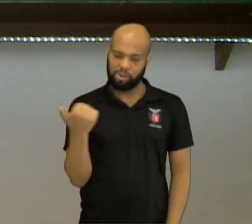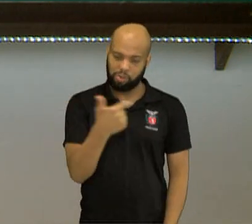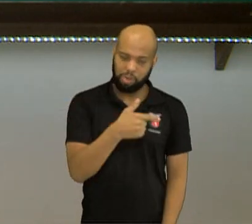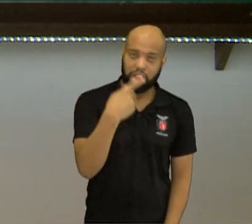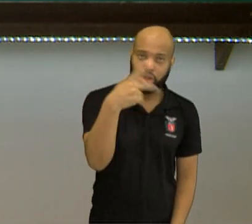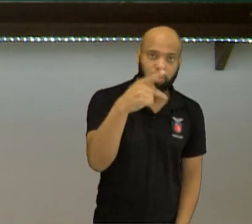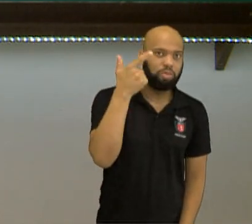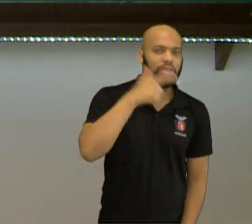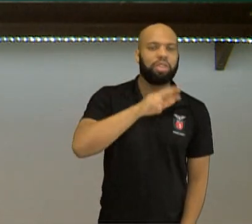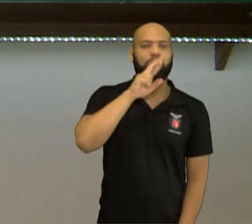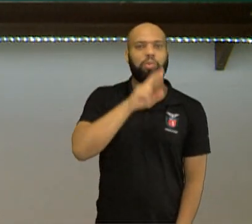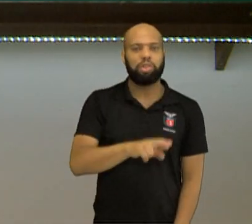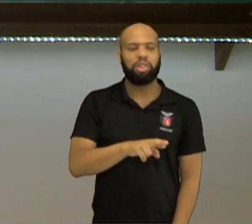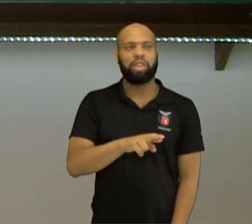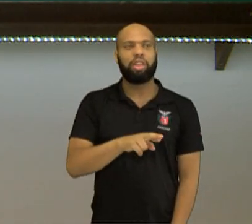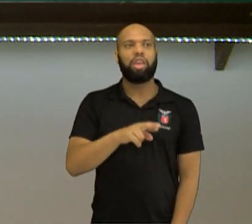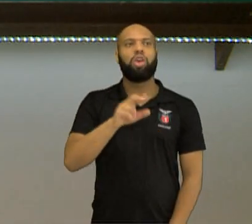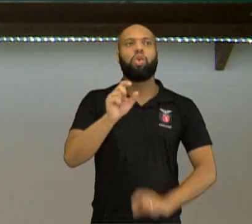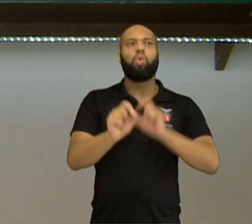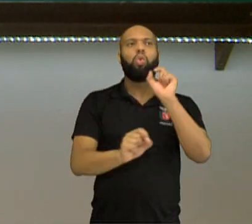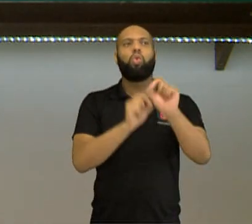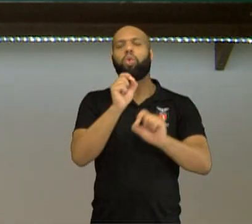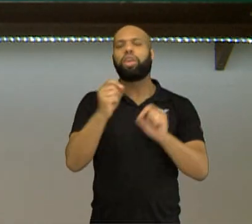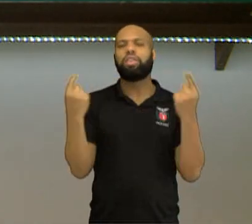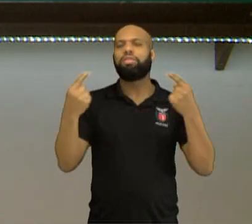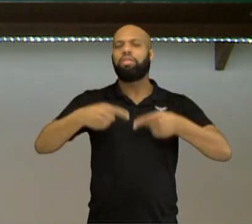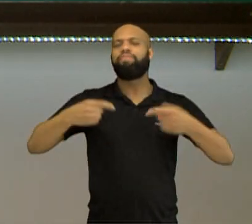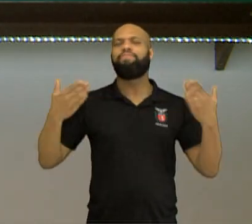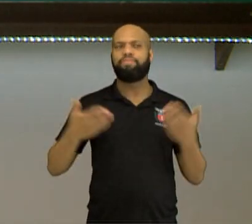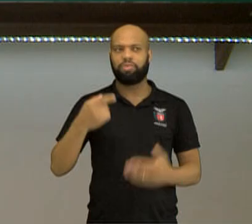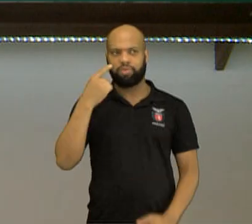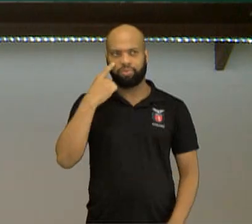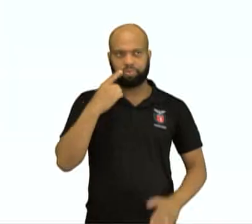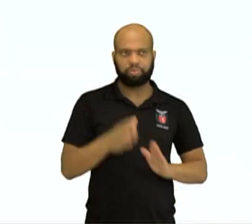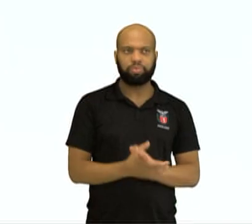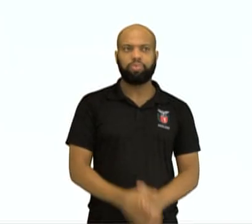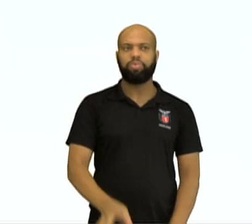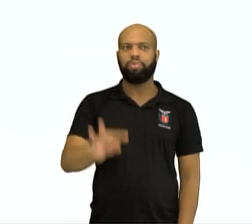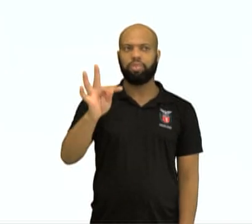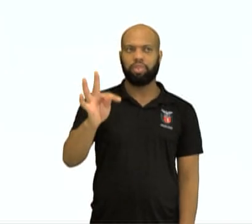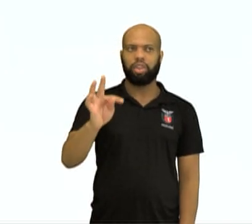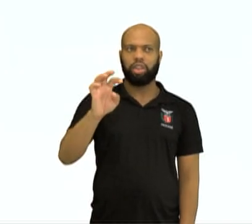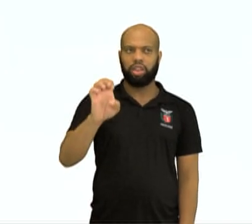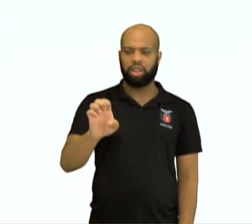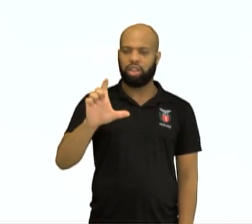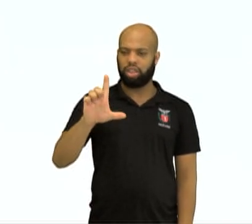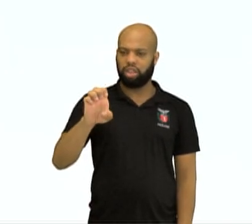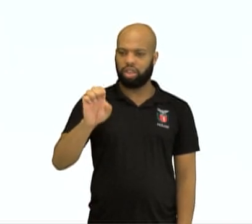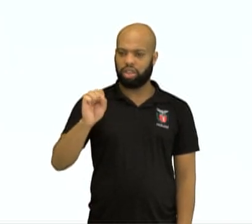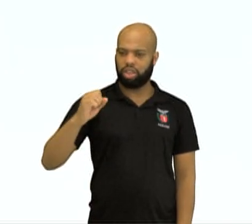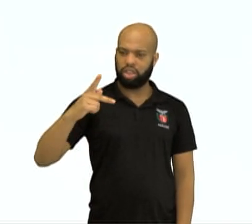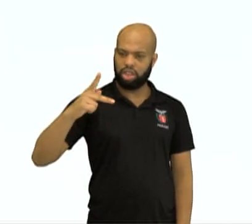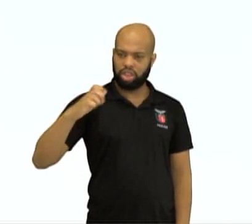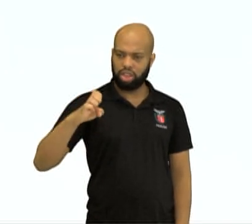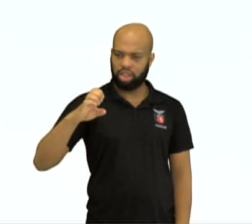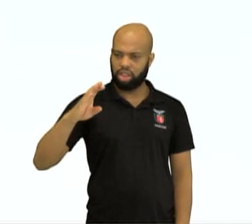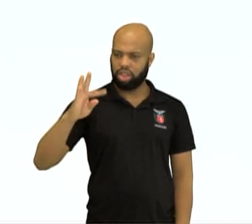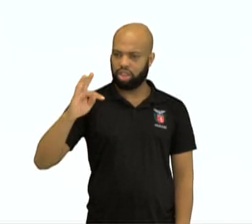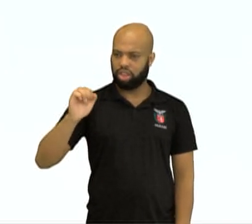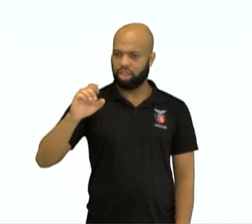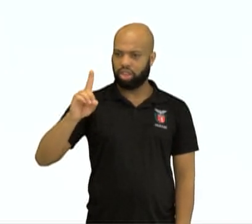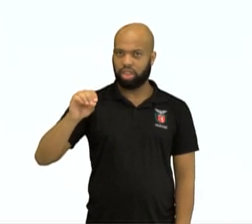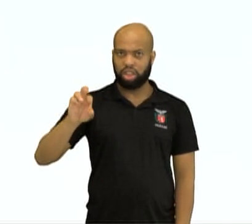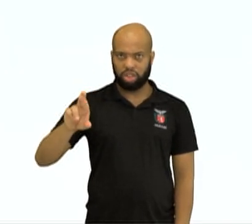te responder. Então, qual é o nosso desafio de agora? Você vai escrever no seu caderno, né? Você